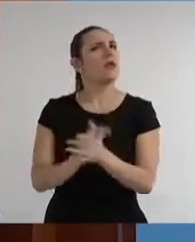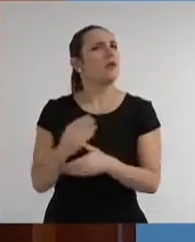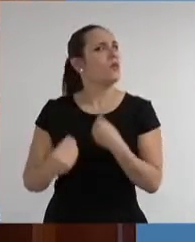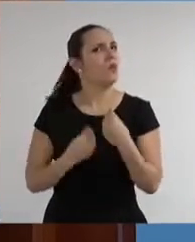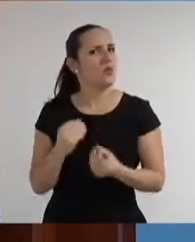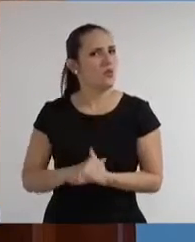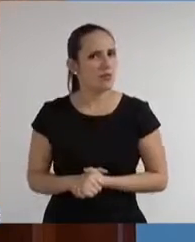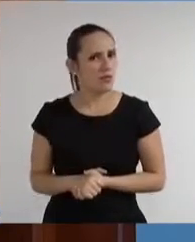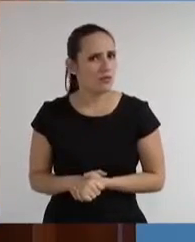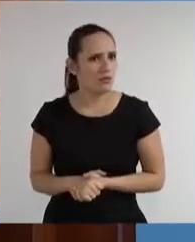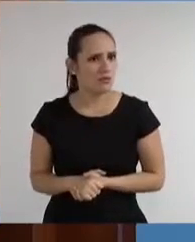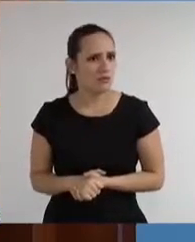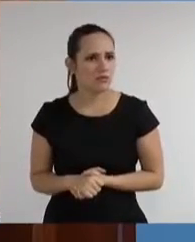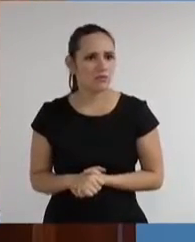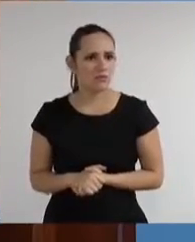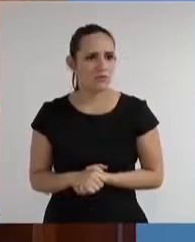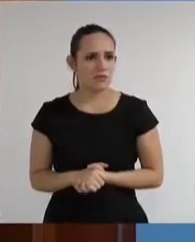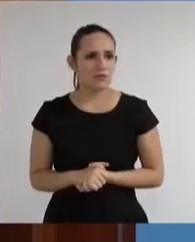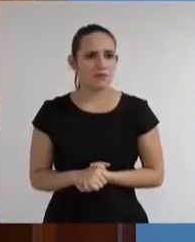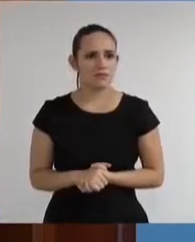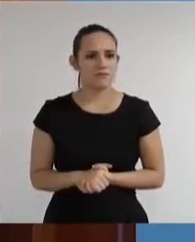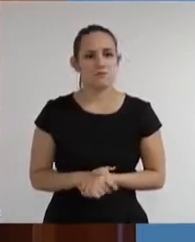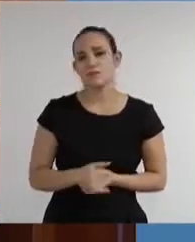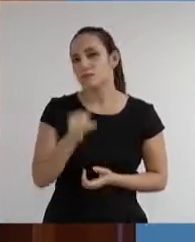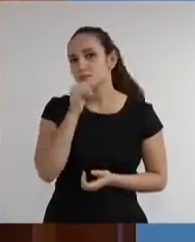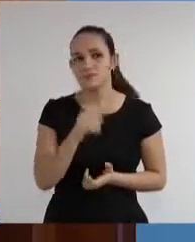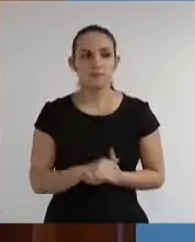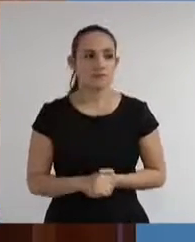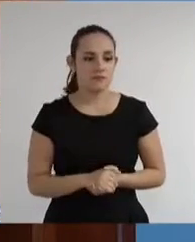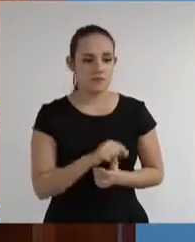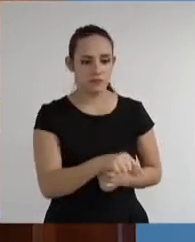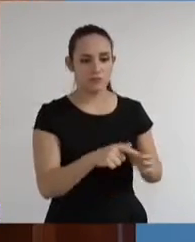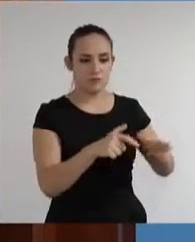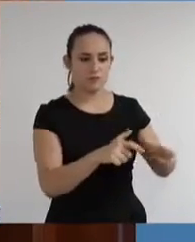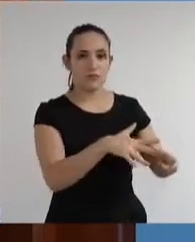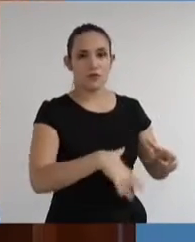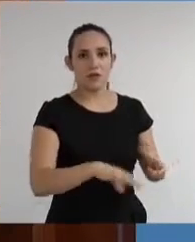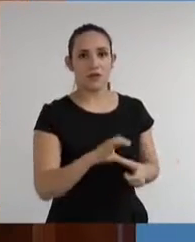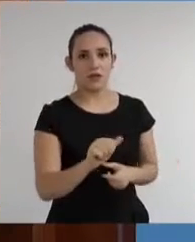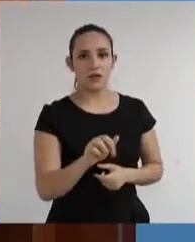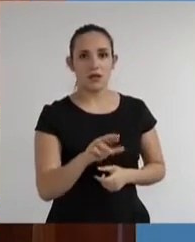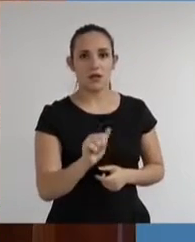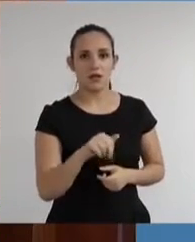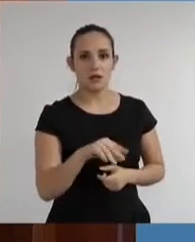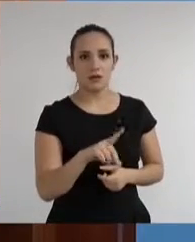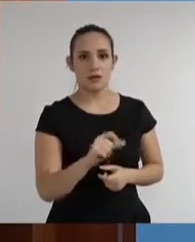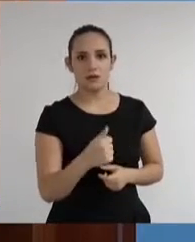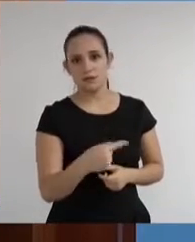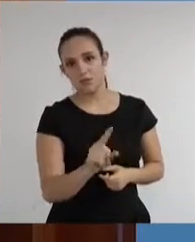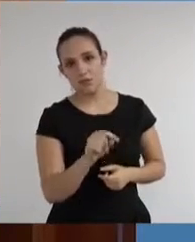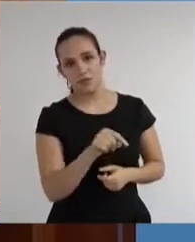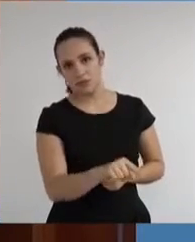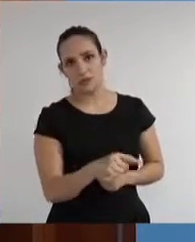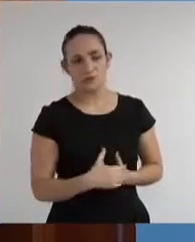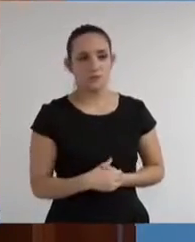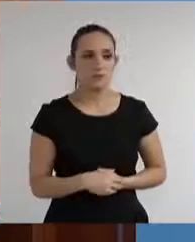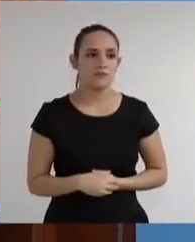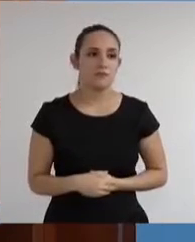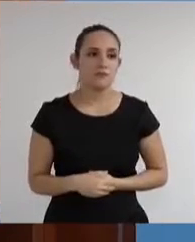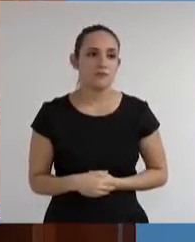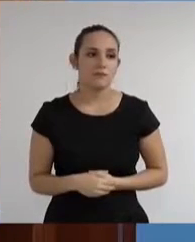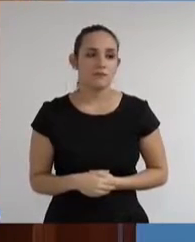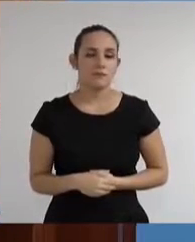começar, vamos pegar uma área, por exemplo, de um Carandá-Bosque e colocar lá